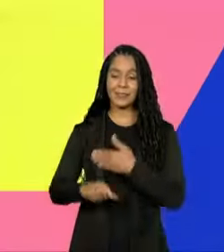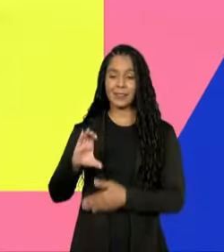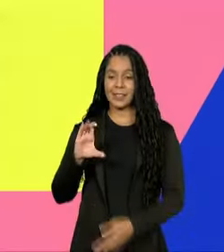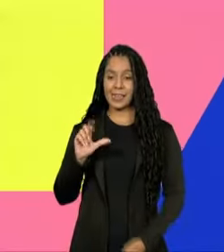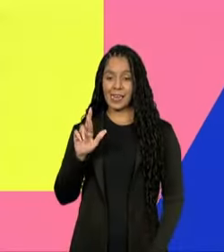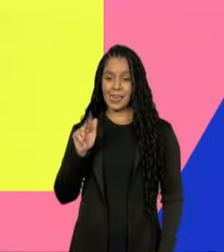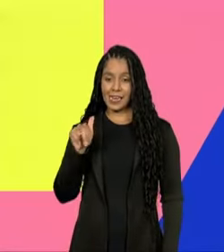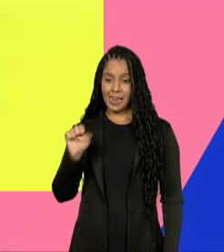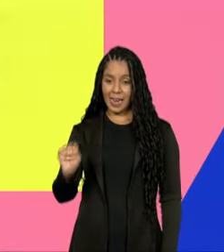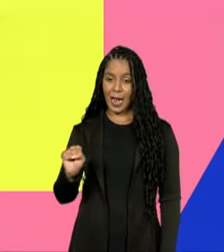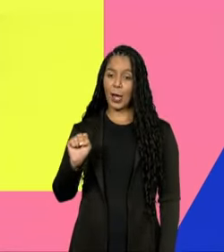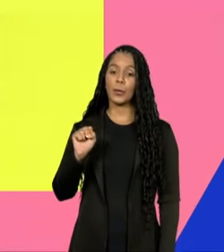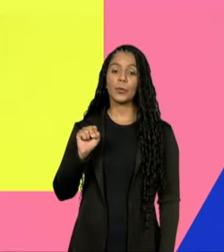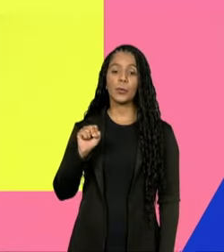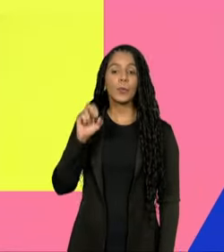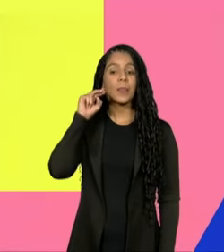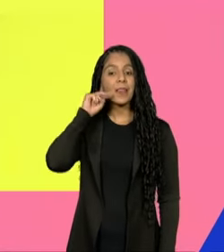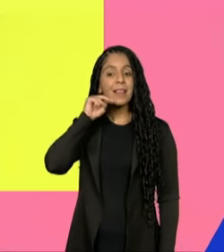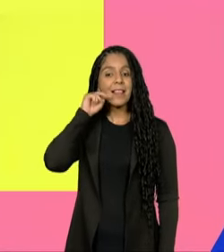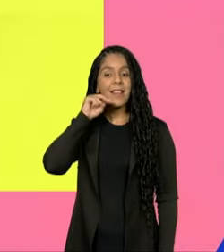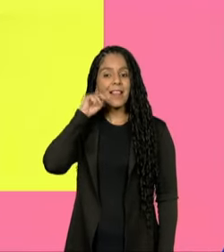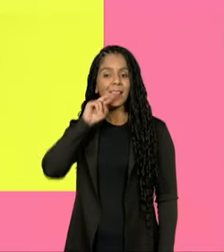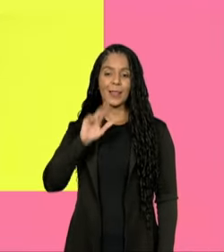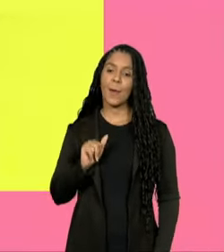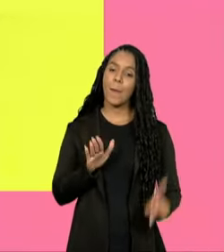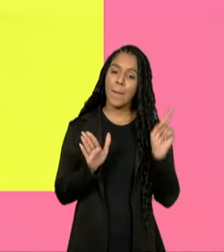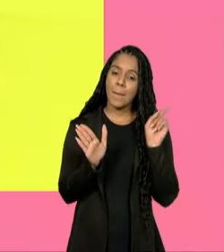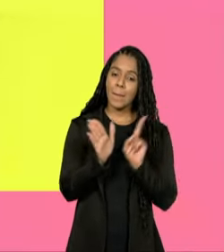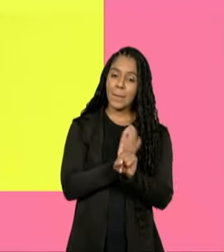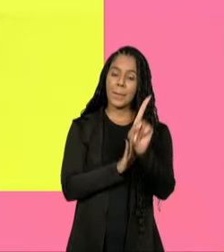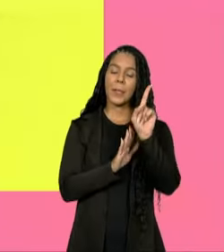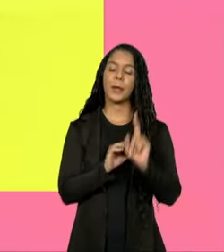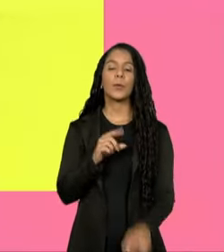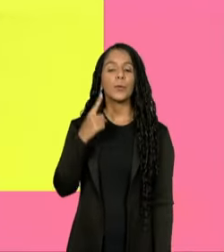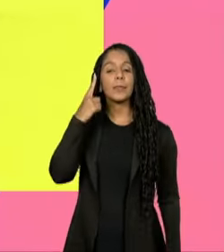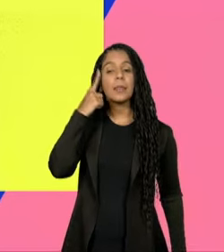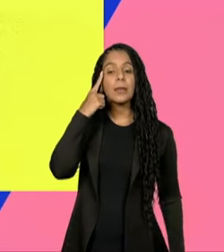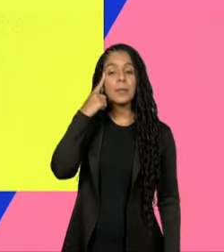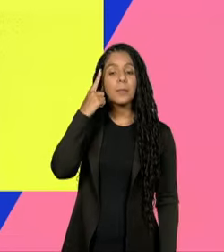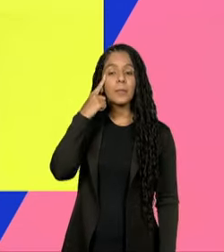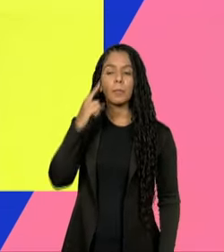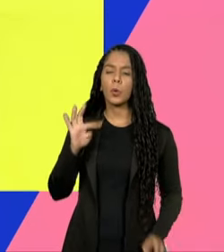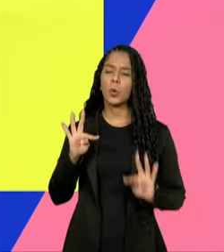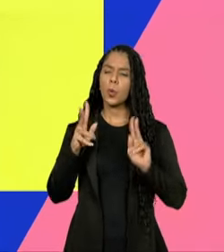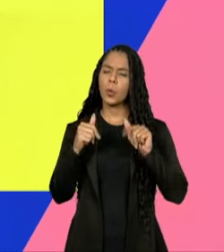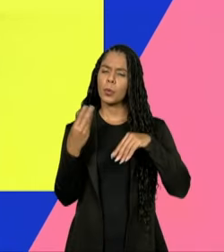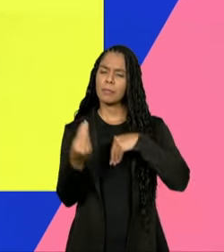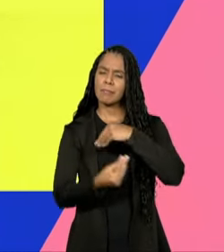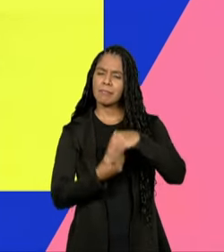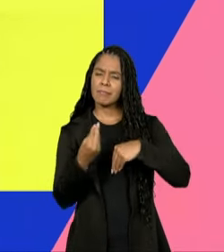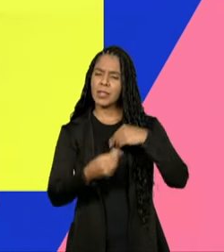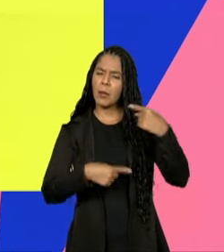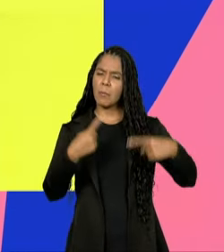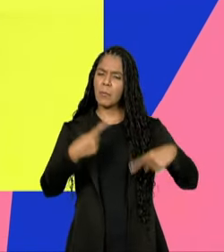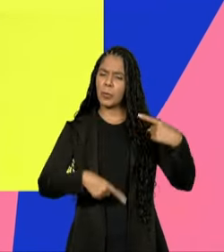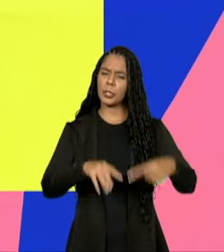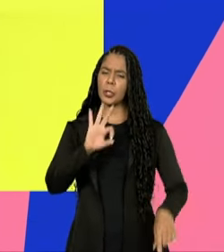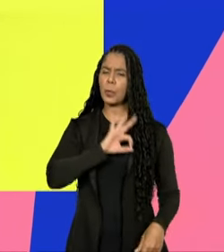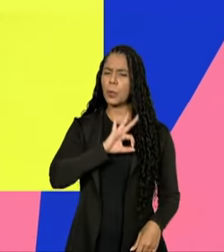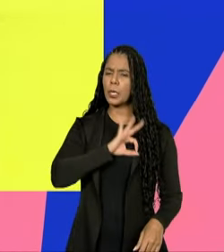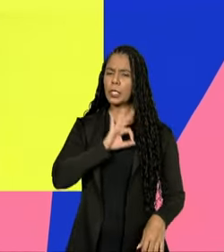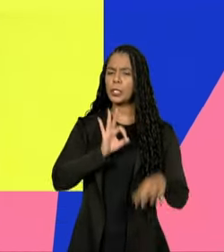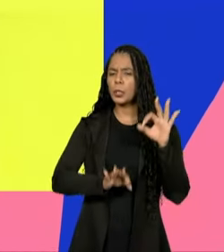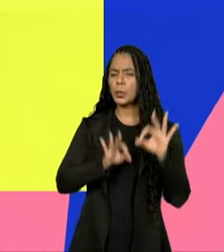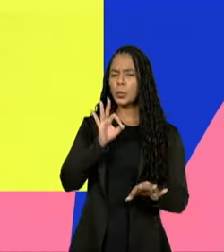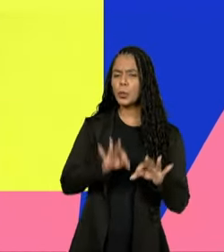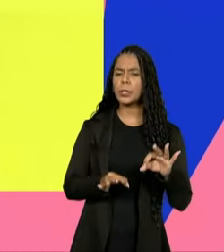Pereira Natal, do Rio Grande do Norte, pergunta para o Marcelo Freixo. Com todo esse envolvimento de políticos, polícia, justiça com o